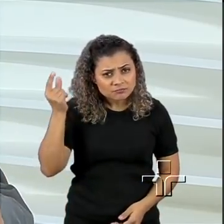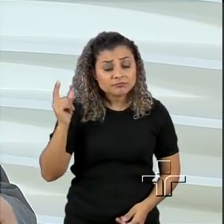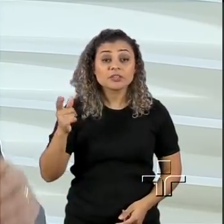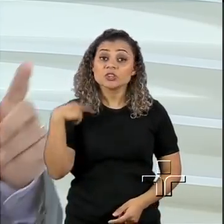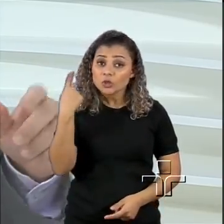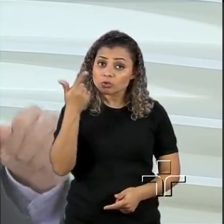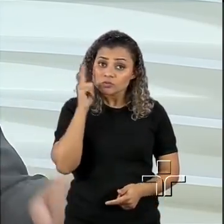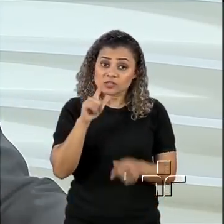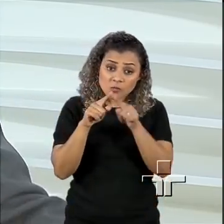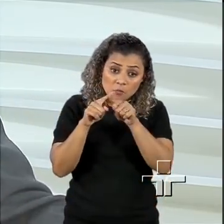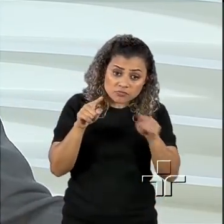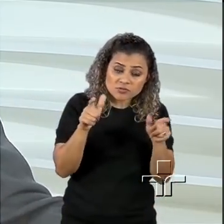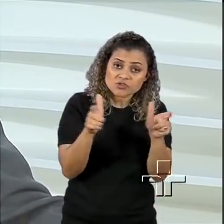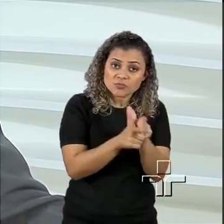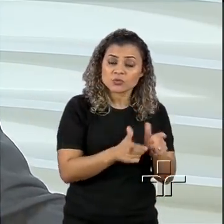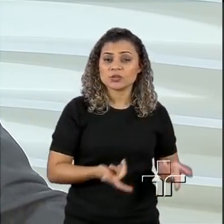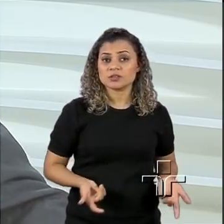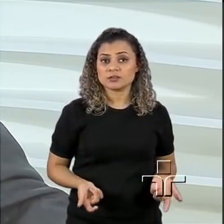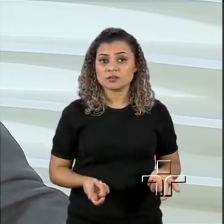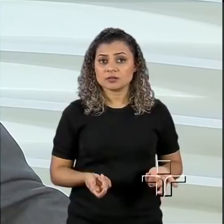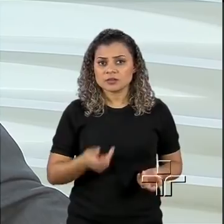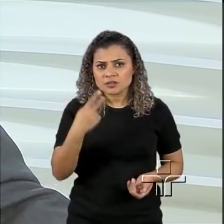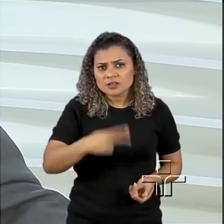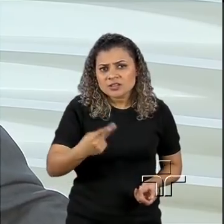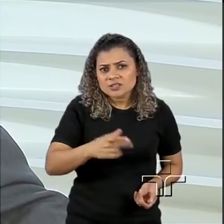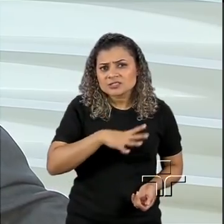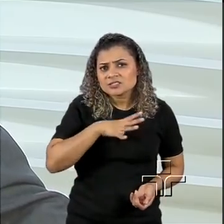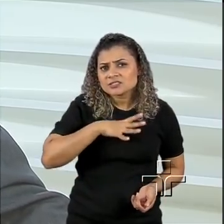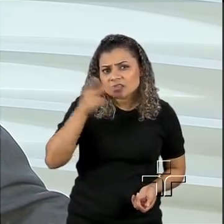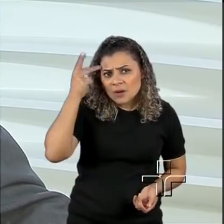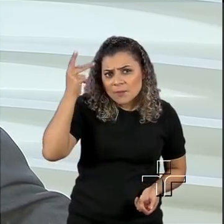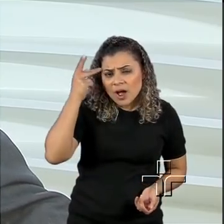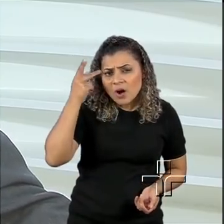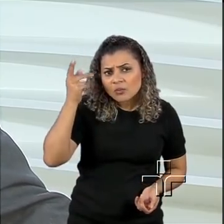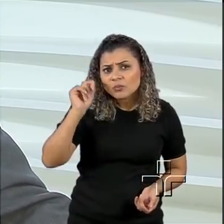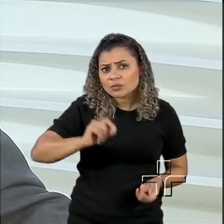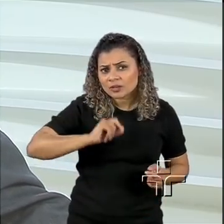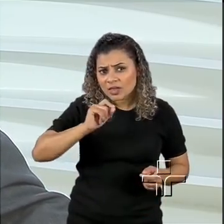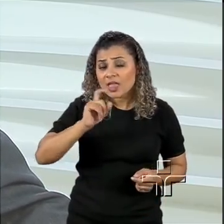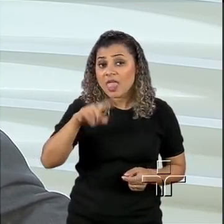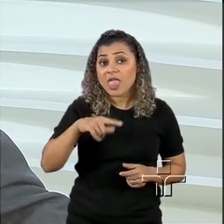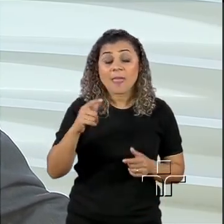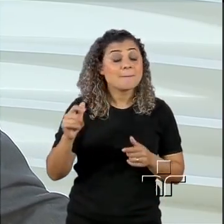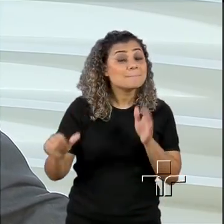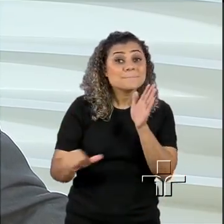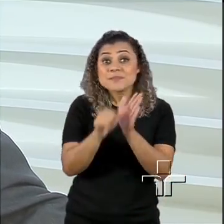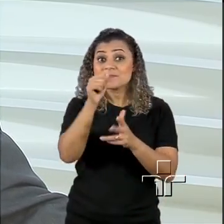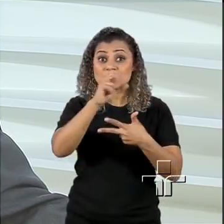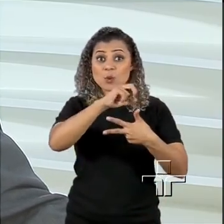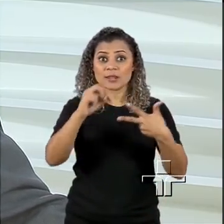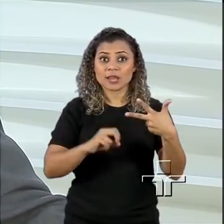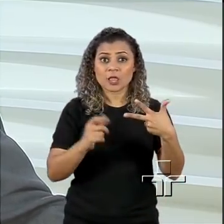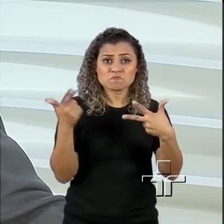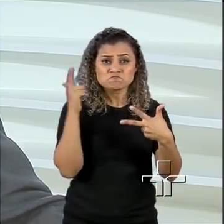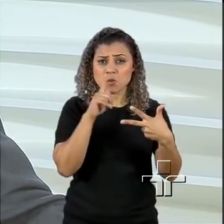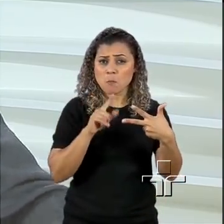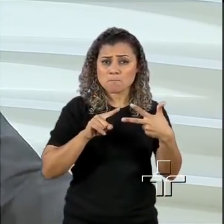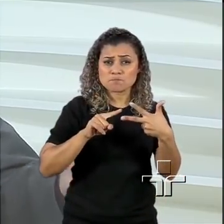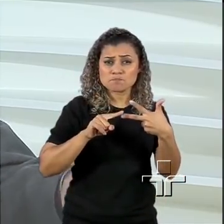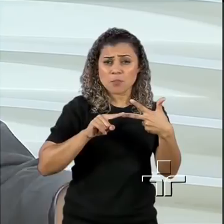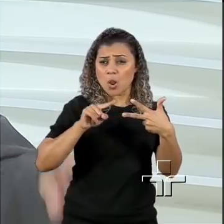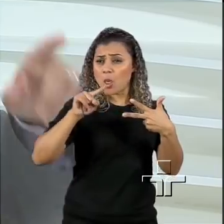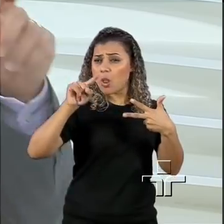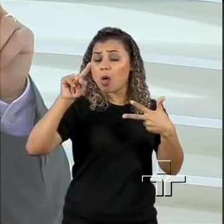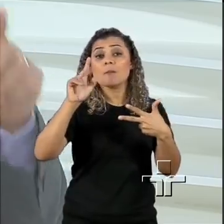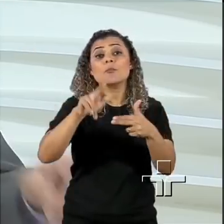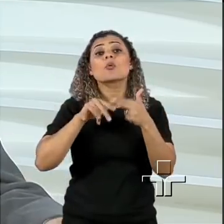elevamos. O Estado de São Paulo é o primeiro no Enem, com as escolas técnicas. Tira na